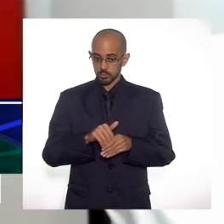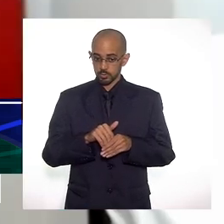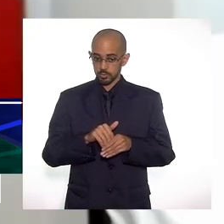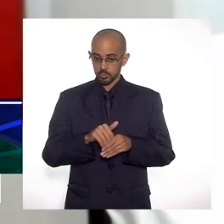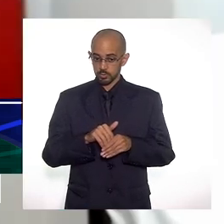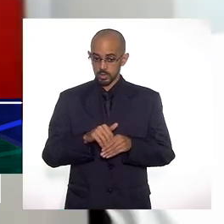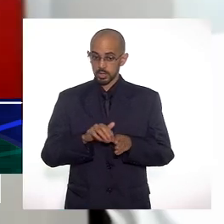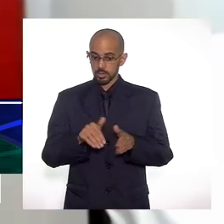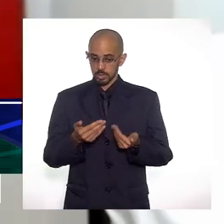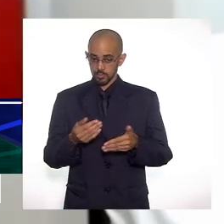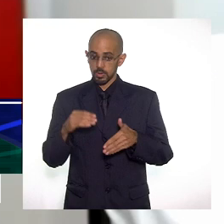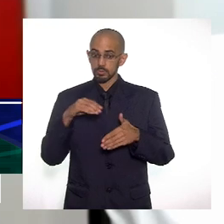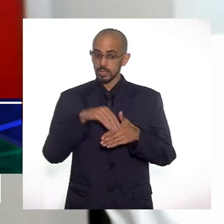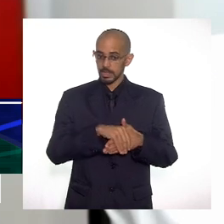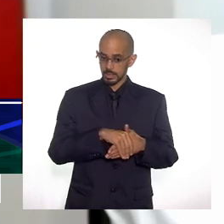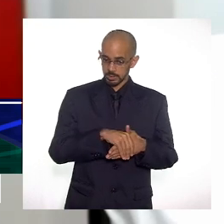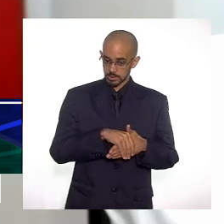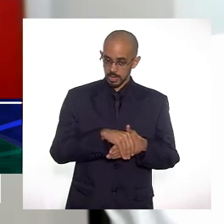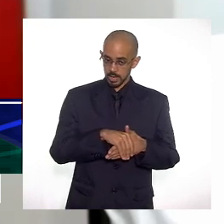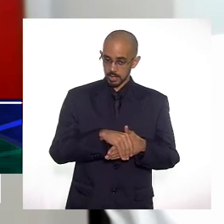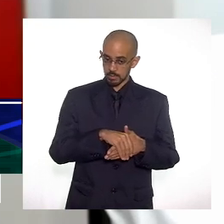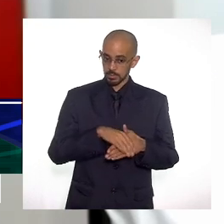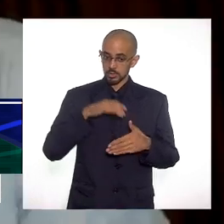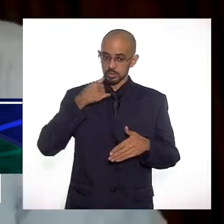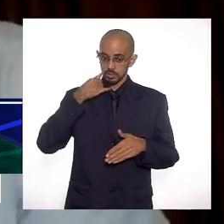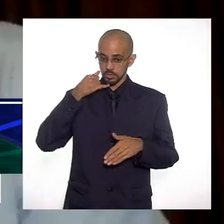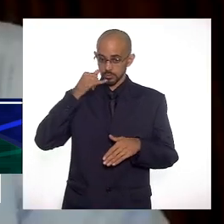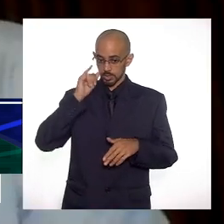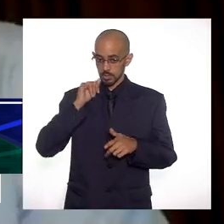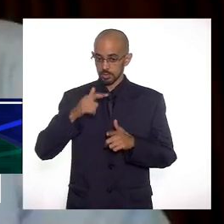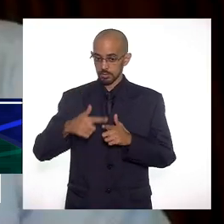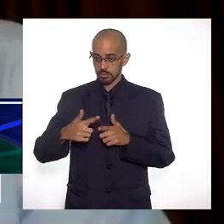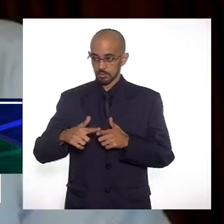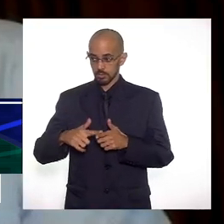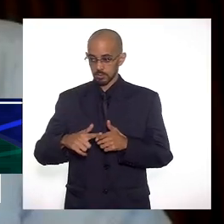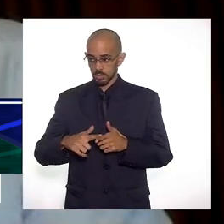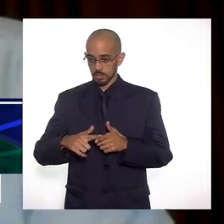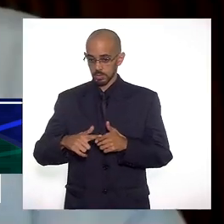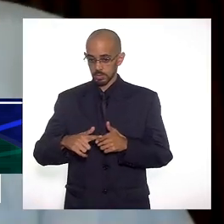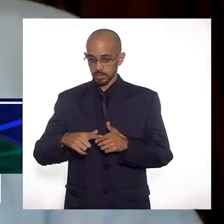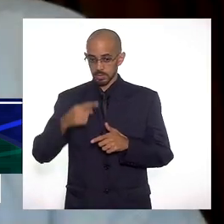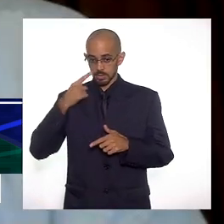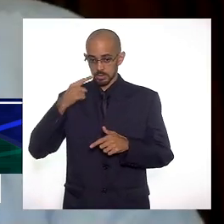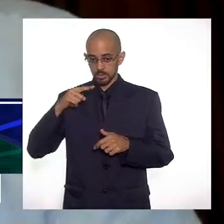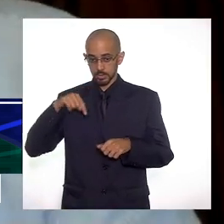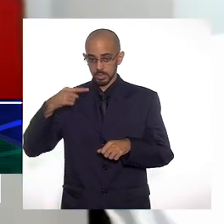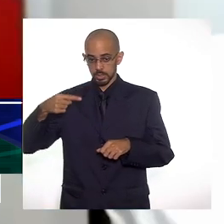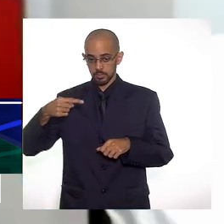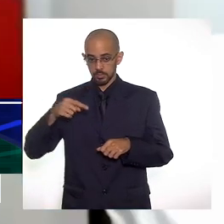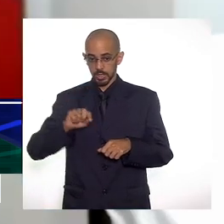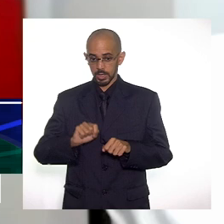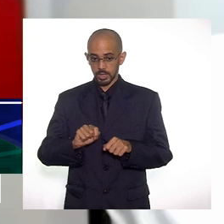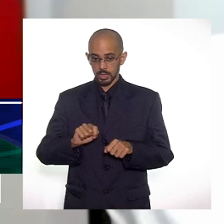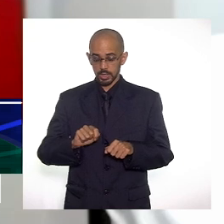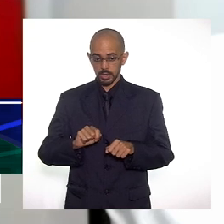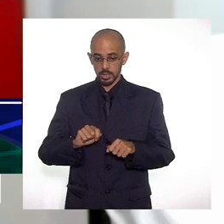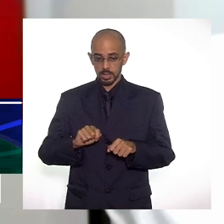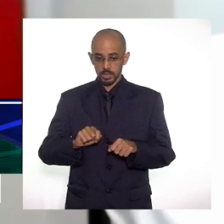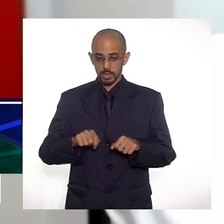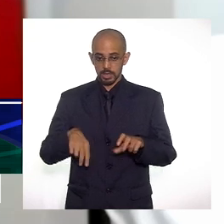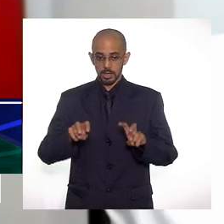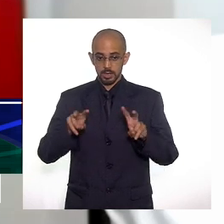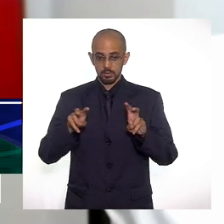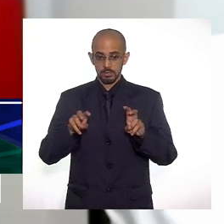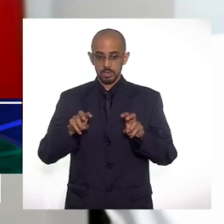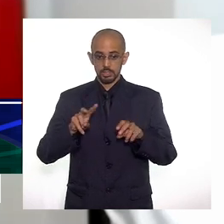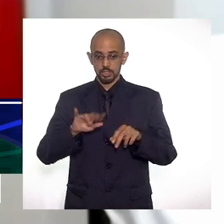anexar o projeto para a gente não abrir o precedente. Ok. Na semana próxima, só as pautas serão só vetos. A